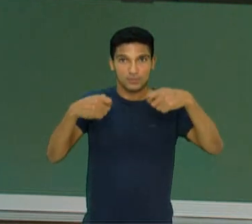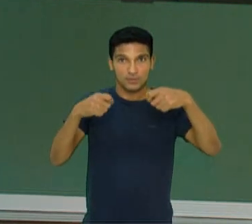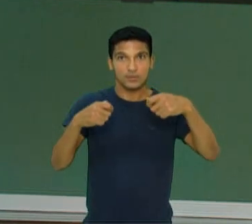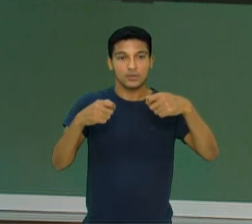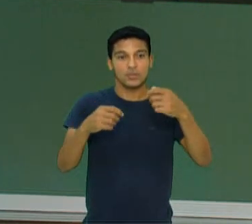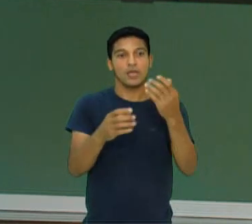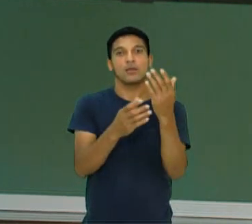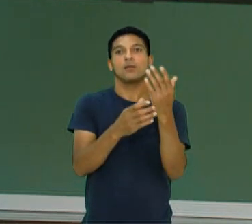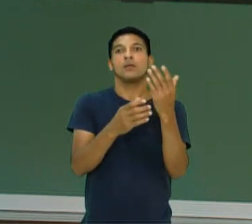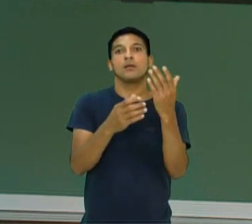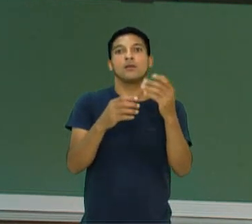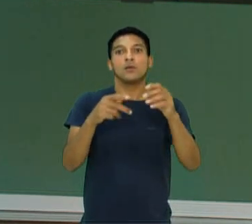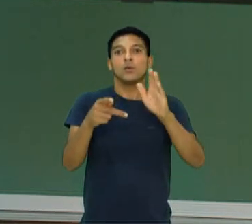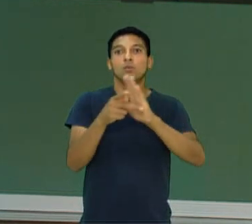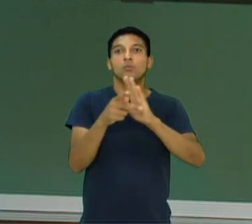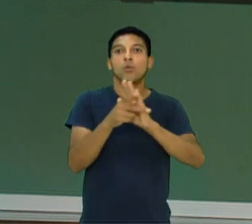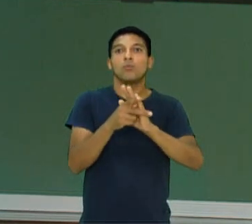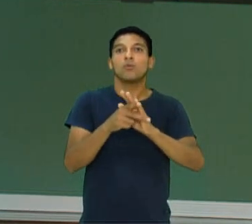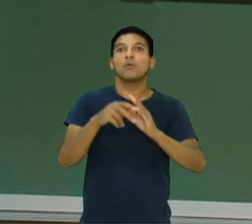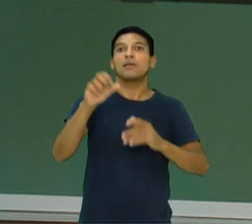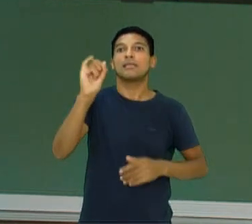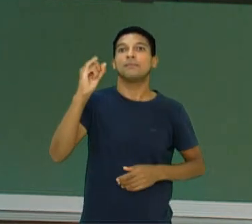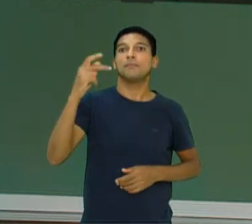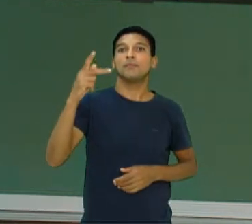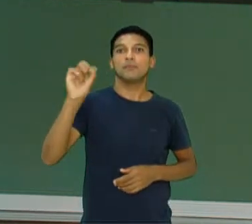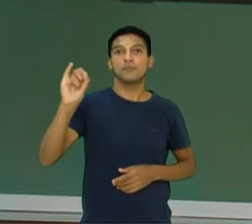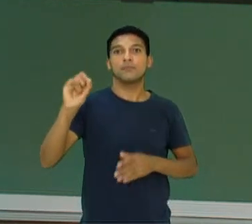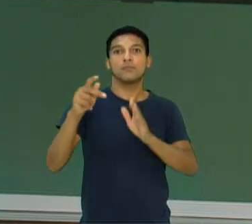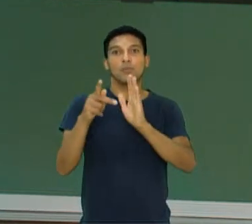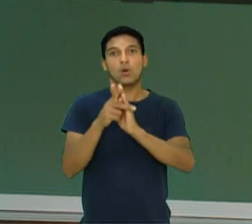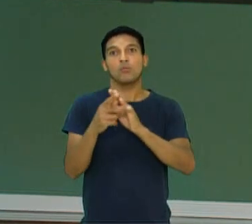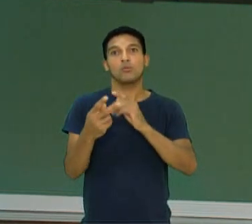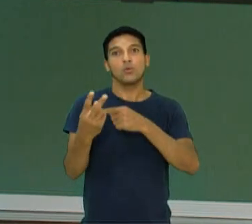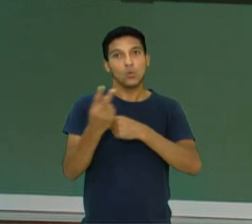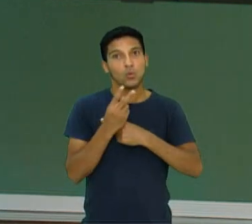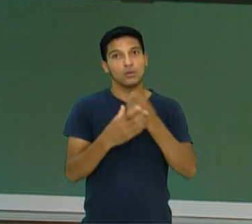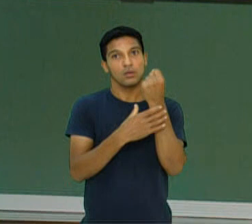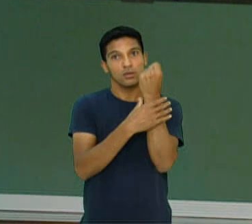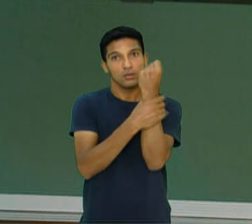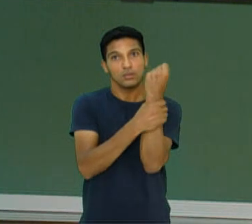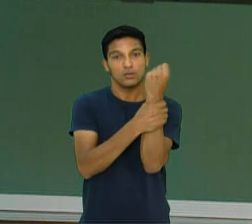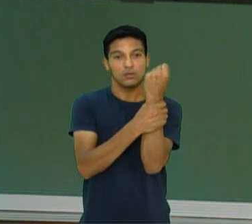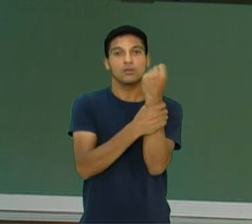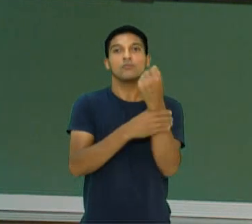próprios para garantir essa segurança, tá? Que não devem em nenhum momento ser